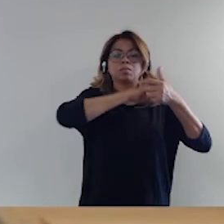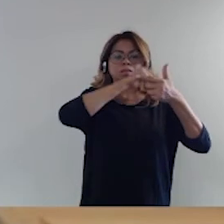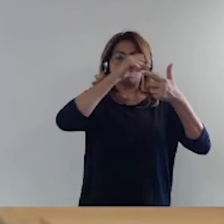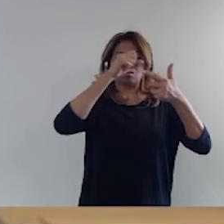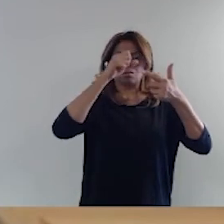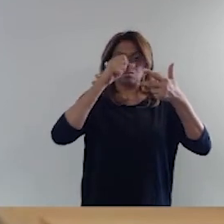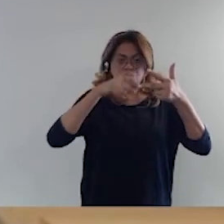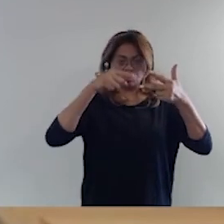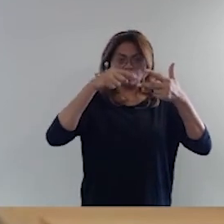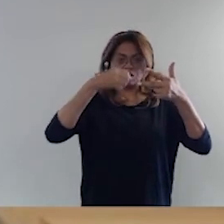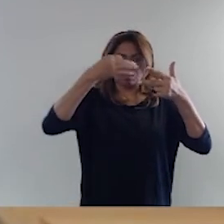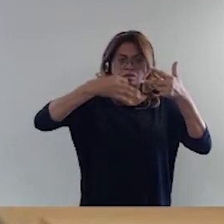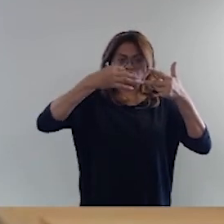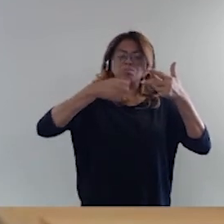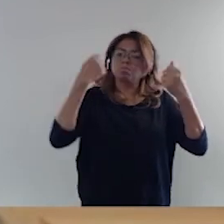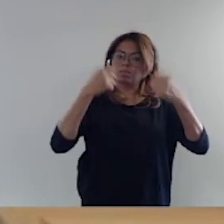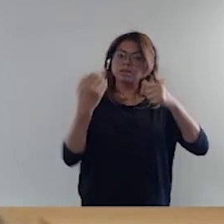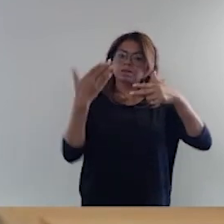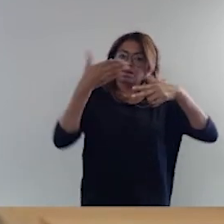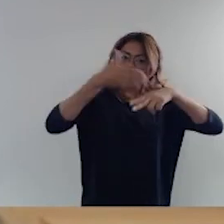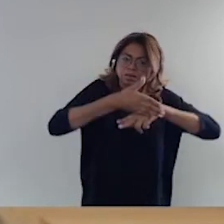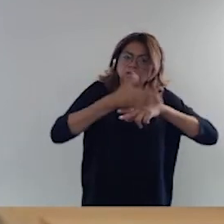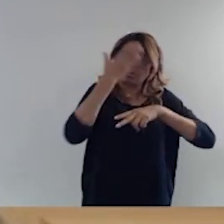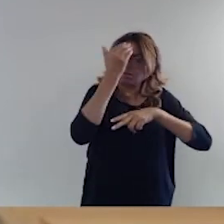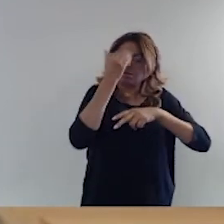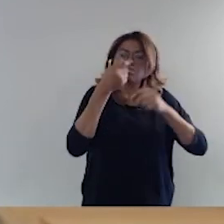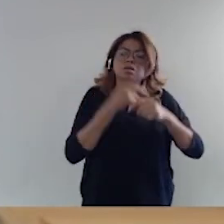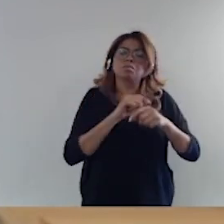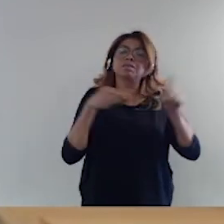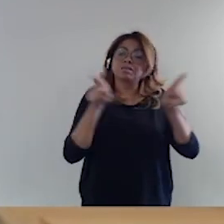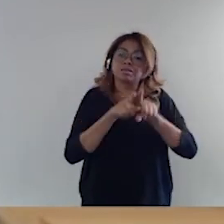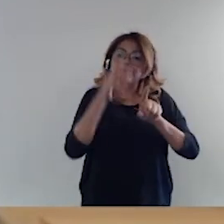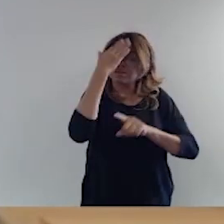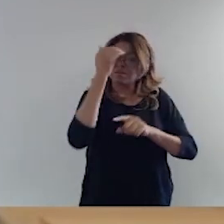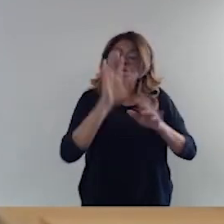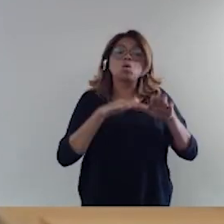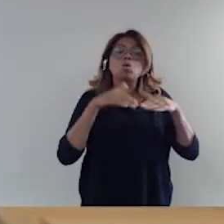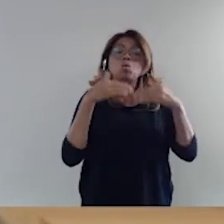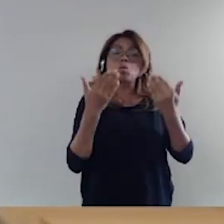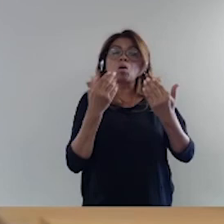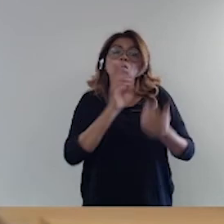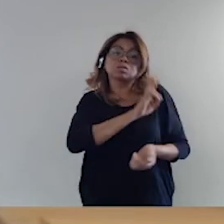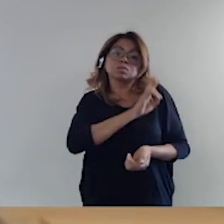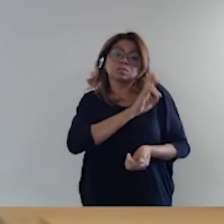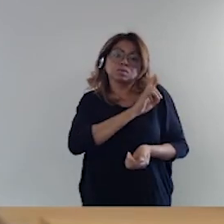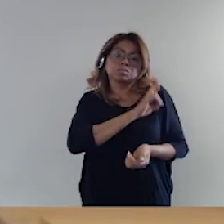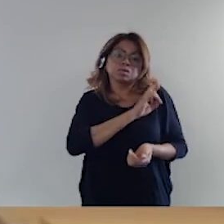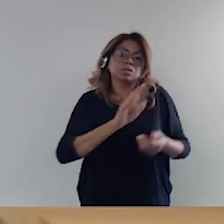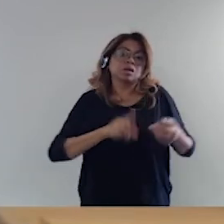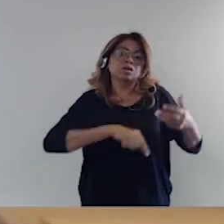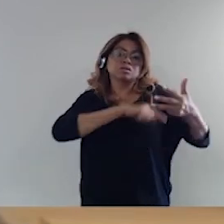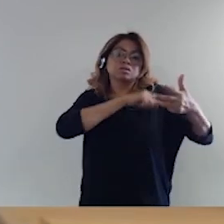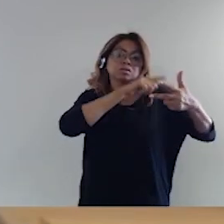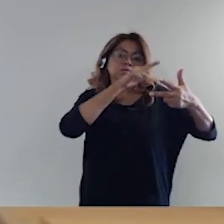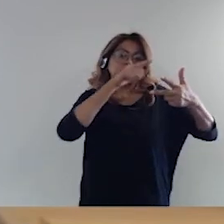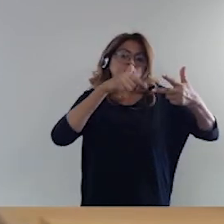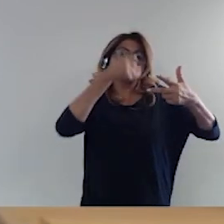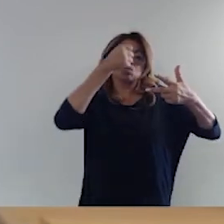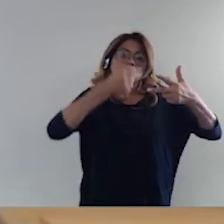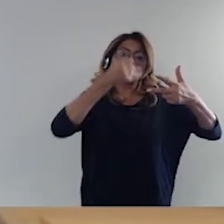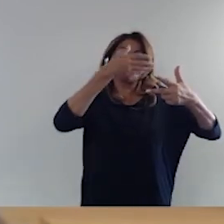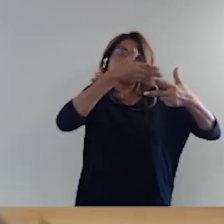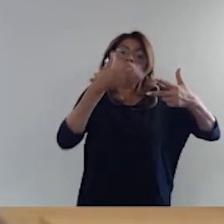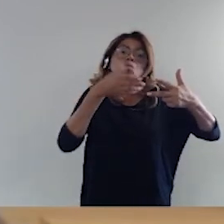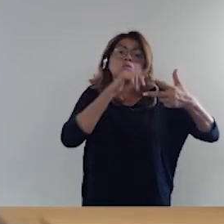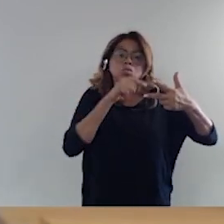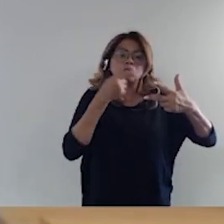da discricionariedade político-administrativa do Executivo. Houve um caso, aliás, no Supremo interessante, do qual eu fui o